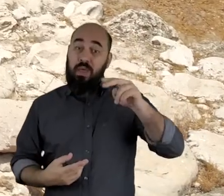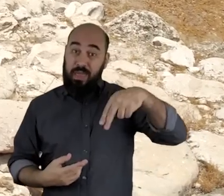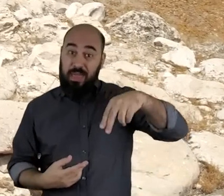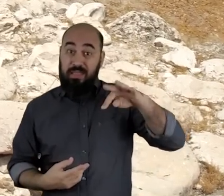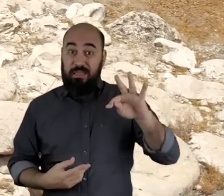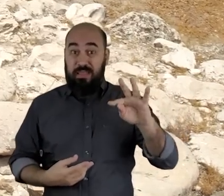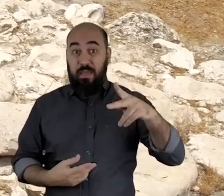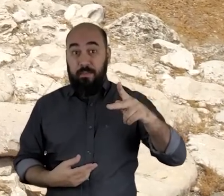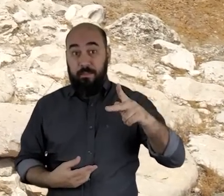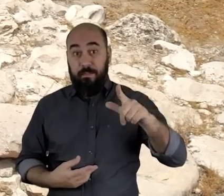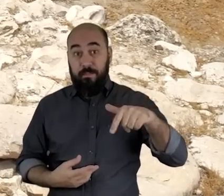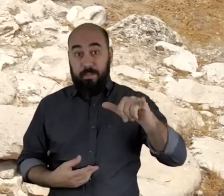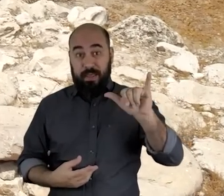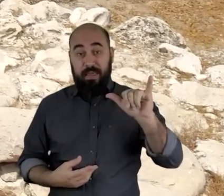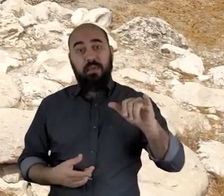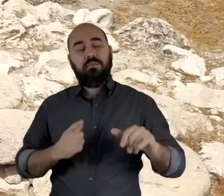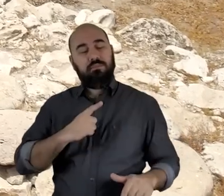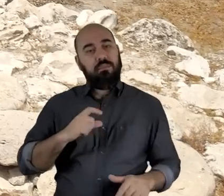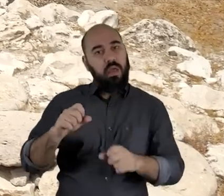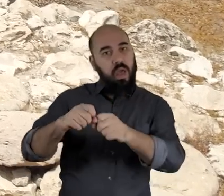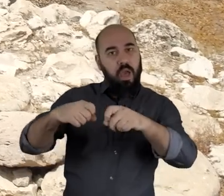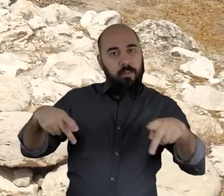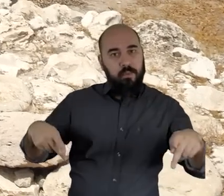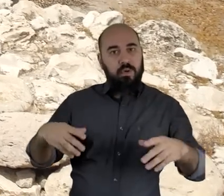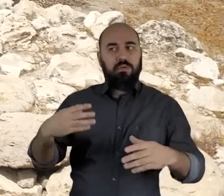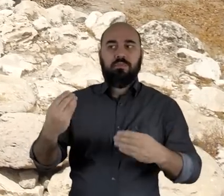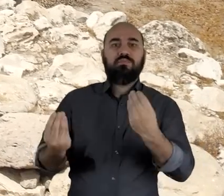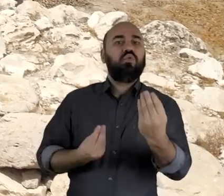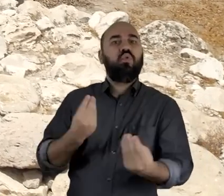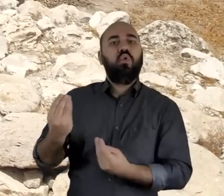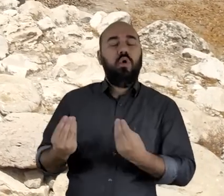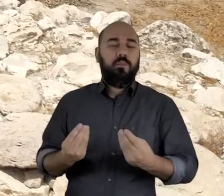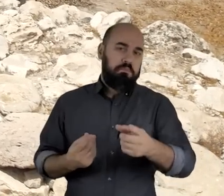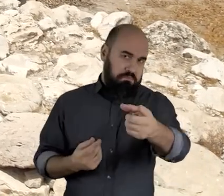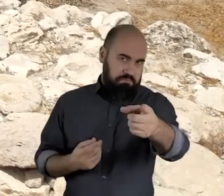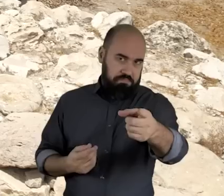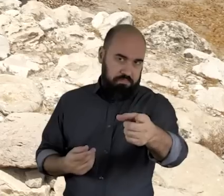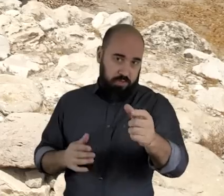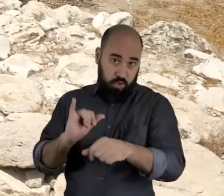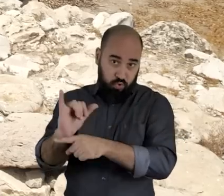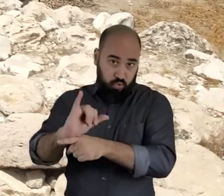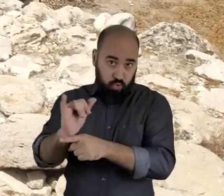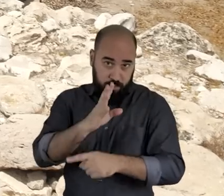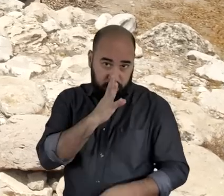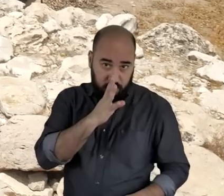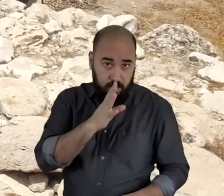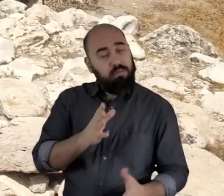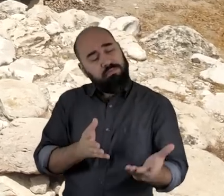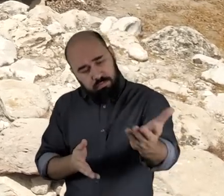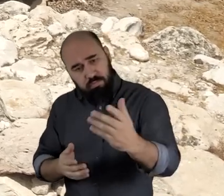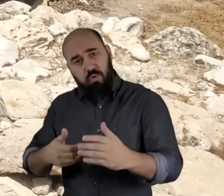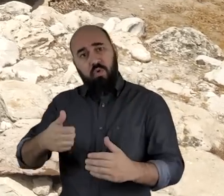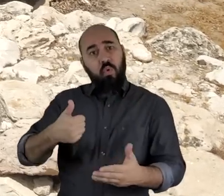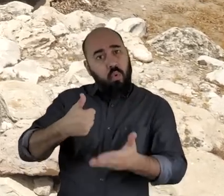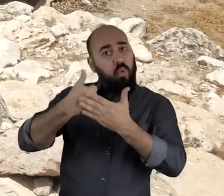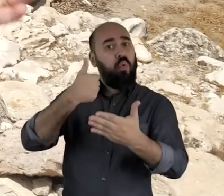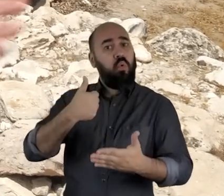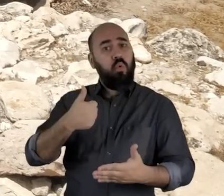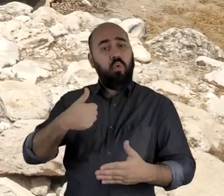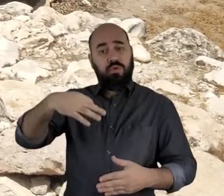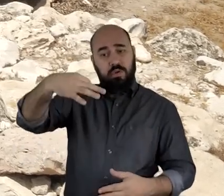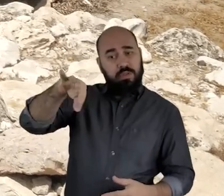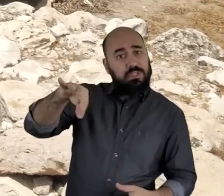Aliás, eu até sugiro que você vá lá no YouTube, no Evidências NT, siga o nosso canal, ative o sininho de notificações, tá bom? Faça parte da